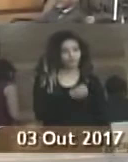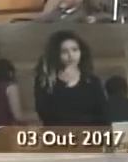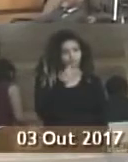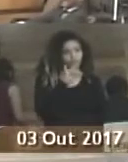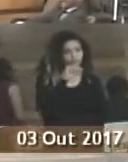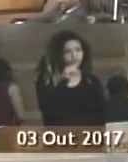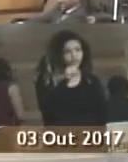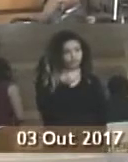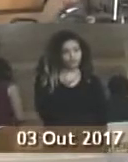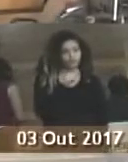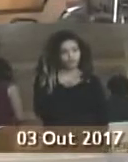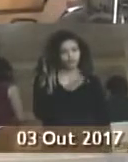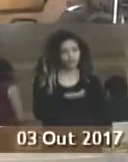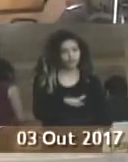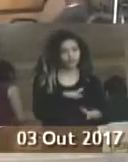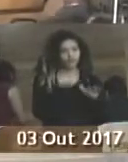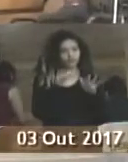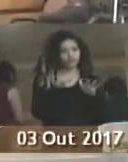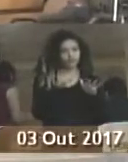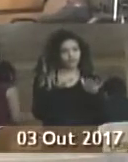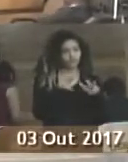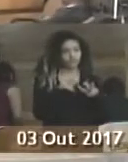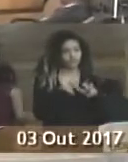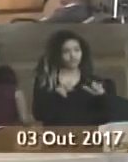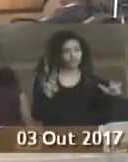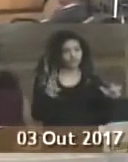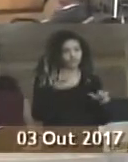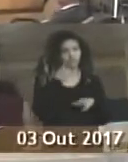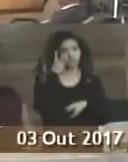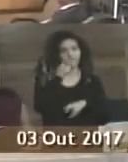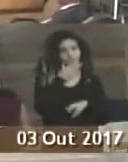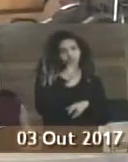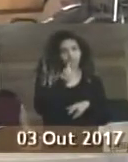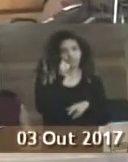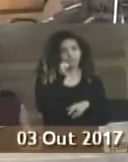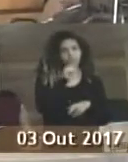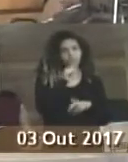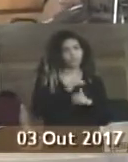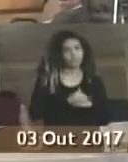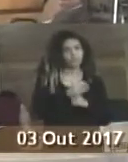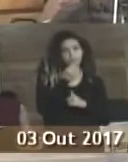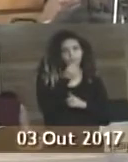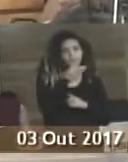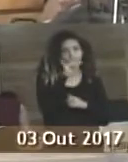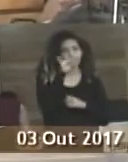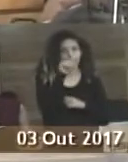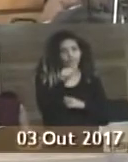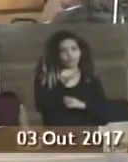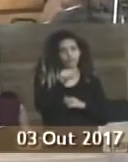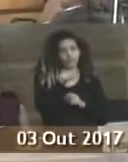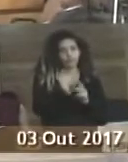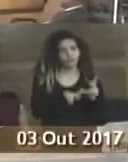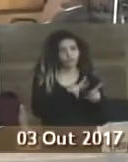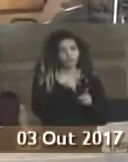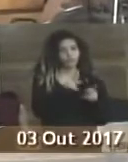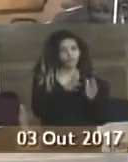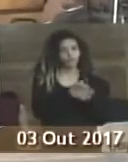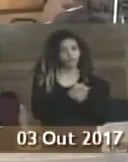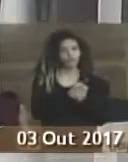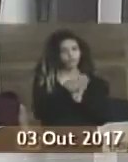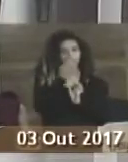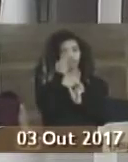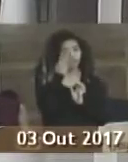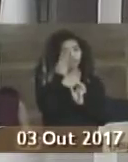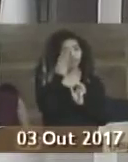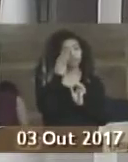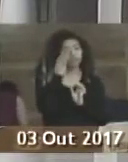Bom dia plenário, bom dia mesa, vereadores, vereadoras, bom dia à população que nos assiste em suas casas.